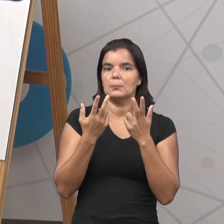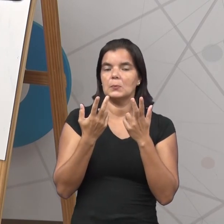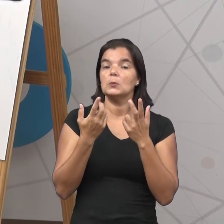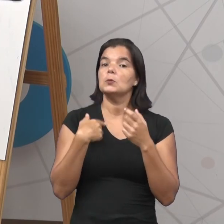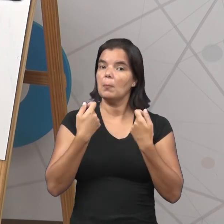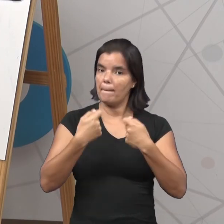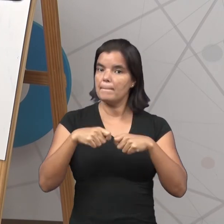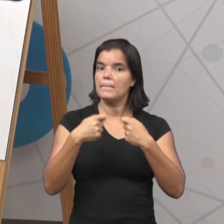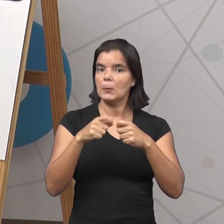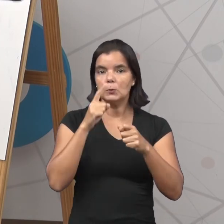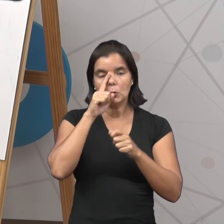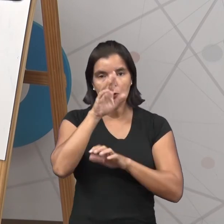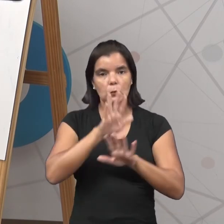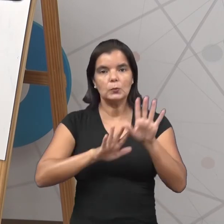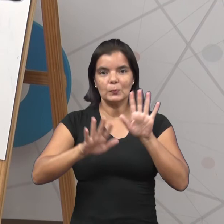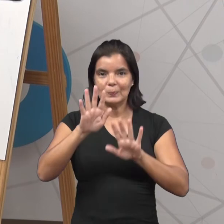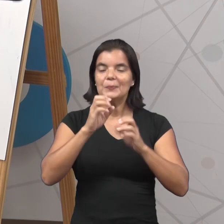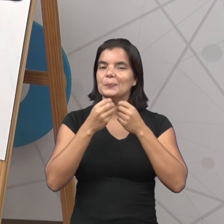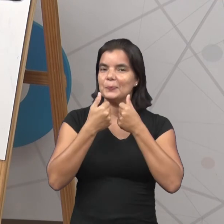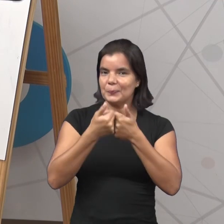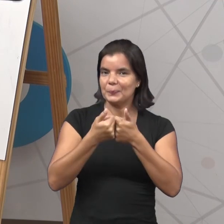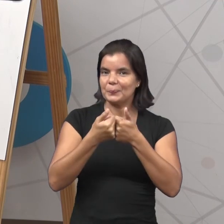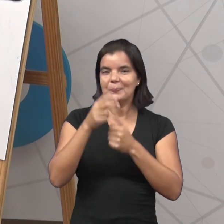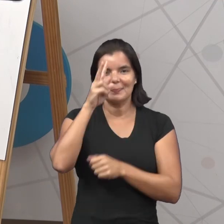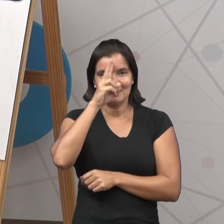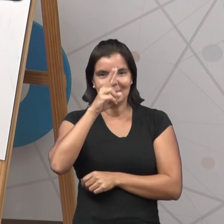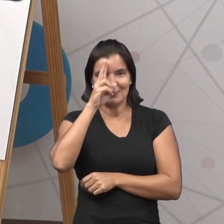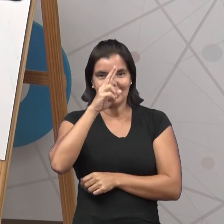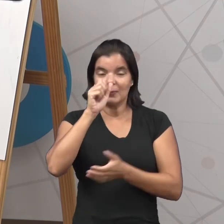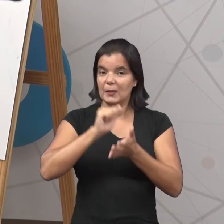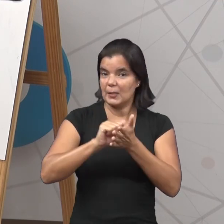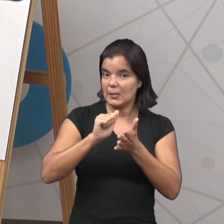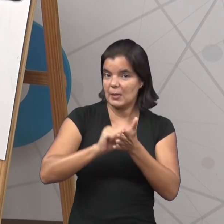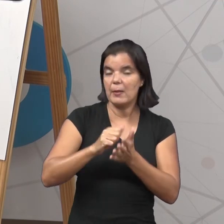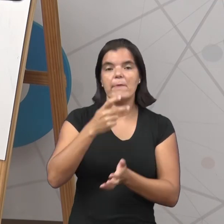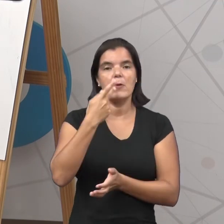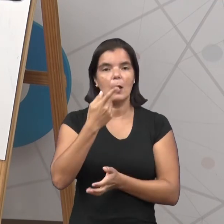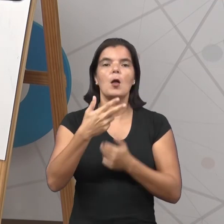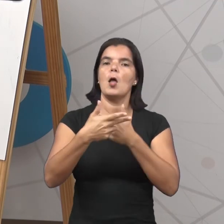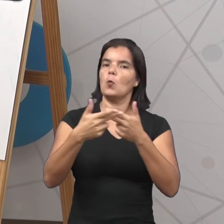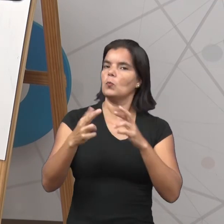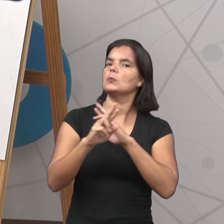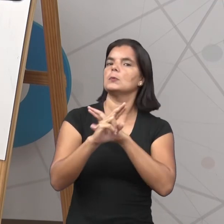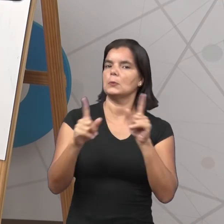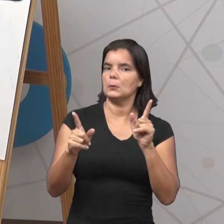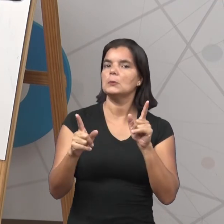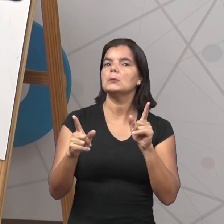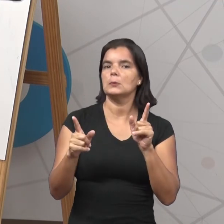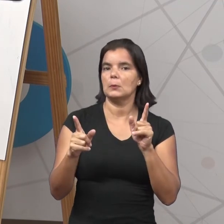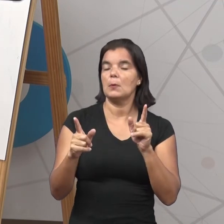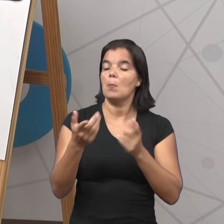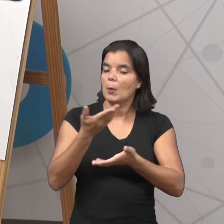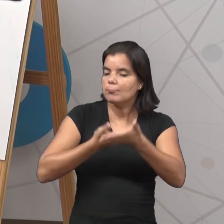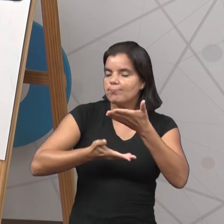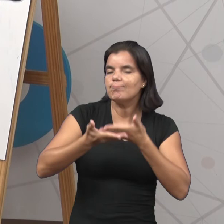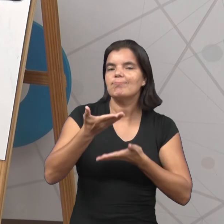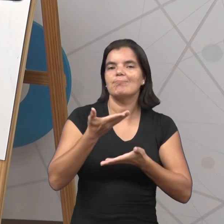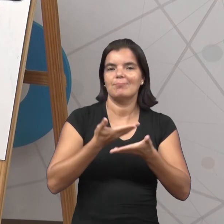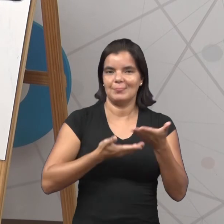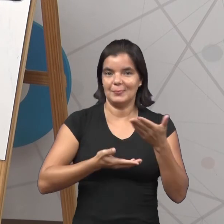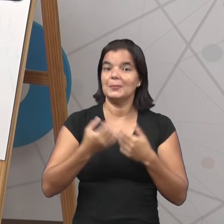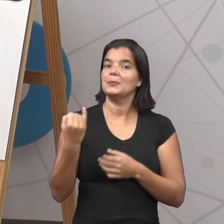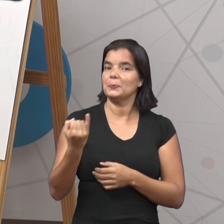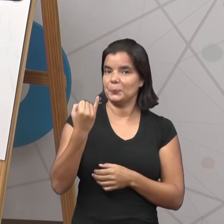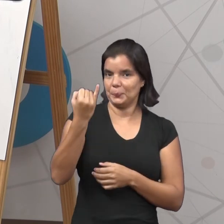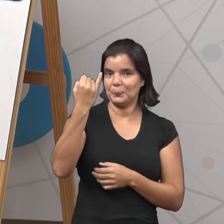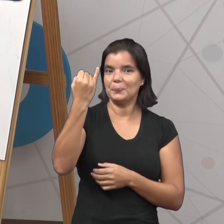gente precisa ter esse cuidado, tá bom? Então lembre, escrever e falar são coisas diferentes, embora estejam relacionadas e